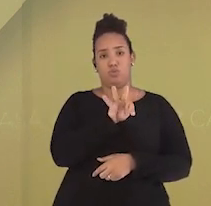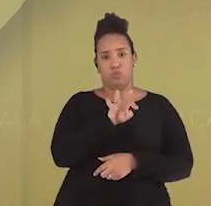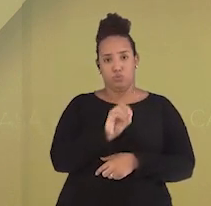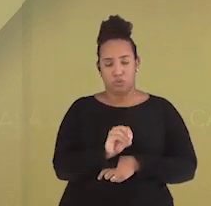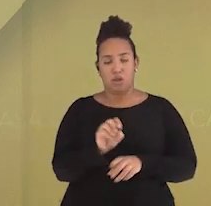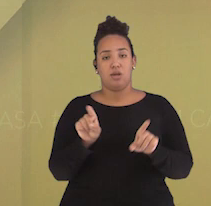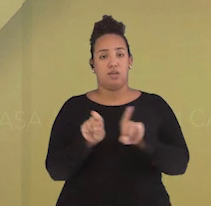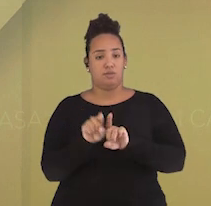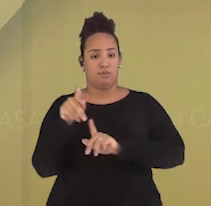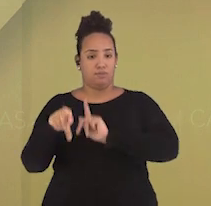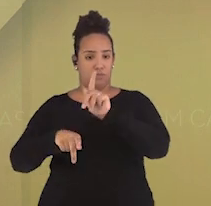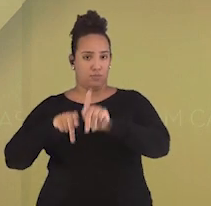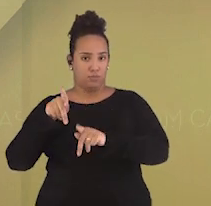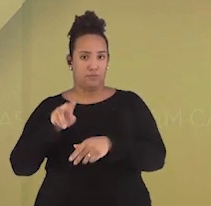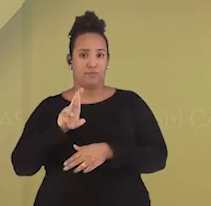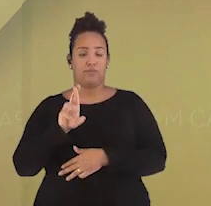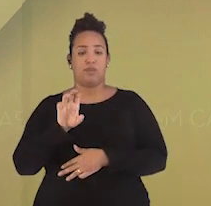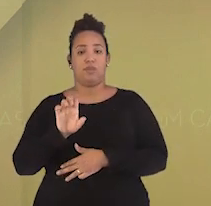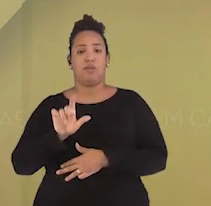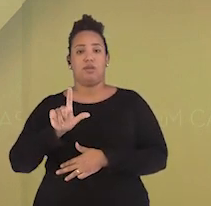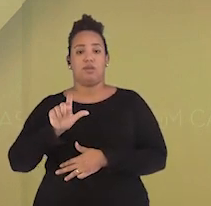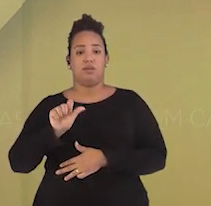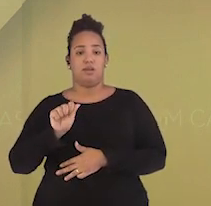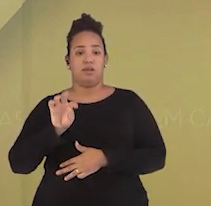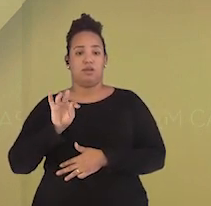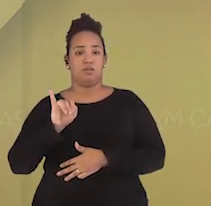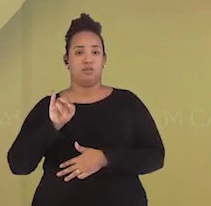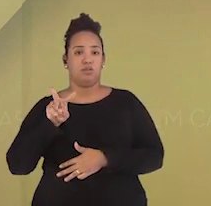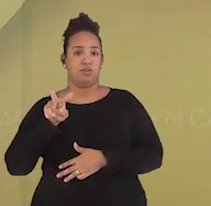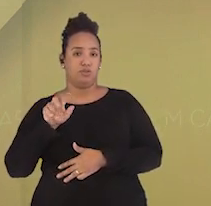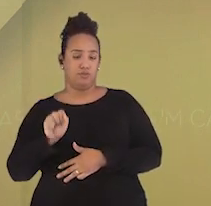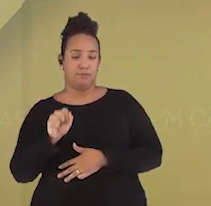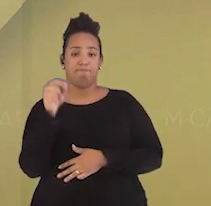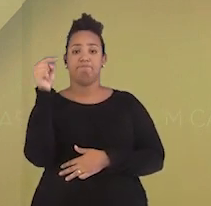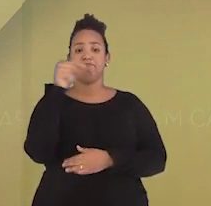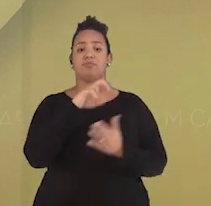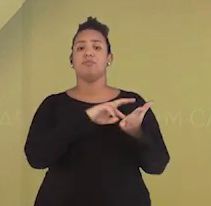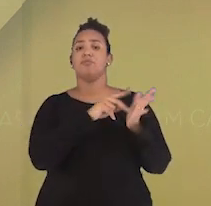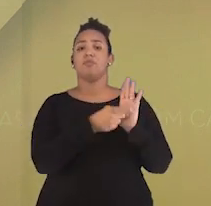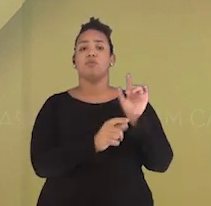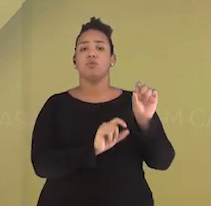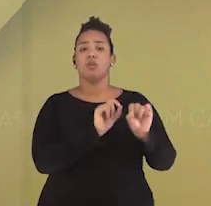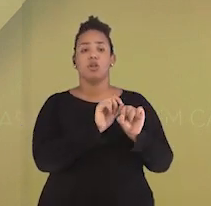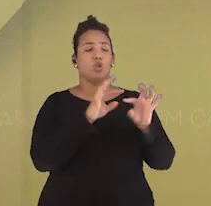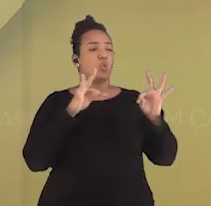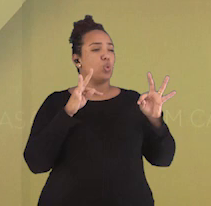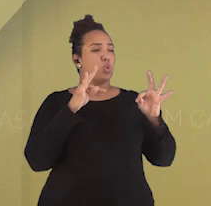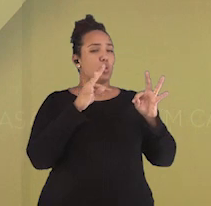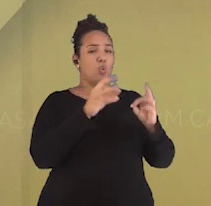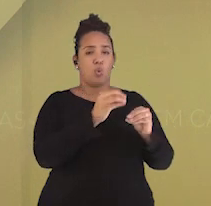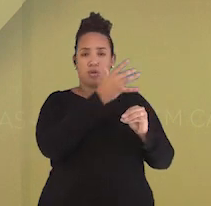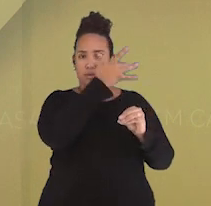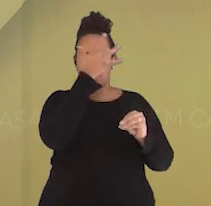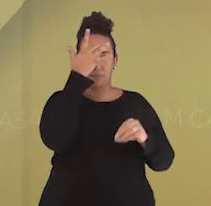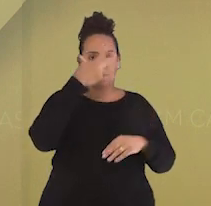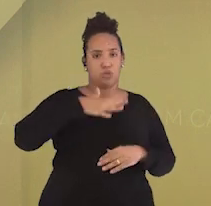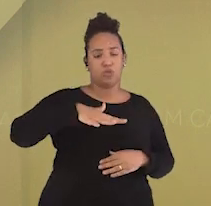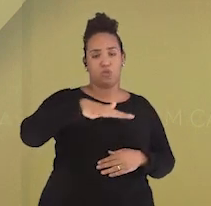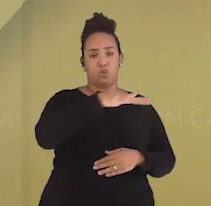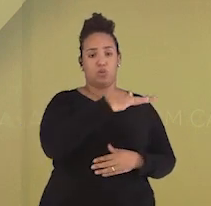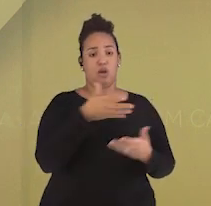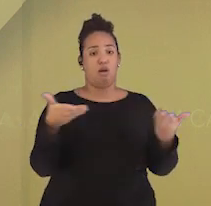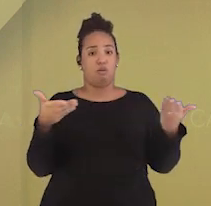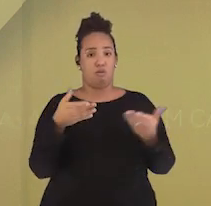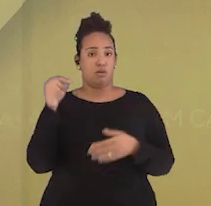absoluta envolve todas as pessoas que moram no território. É um número total. Já a população